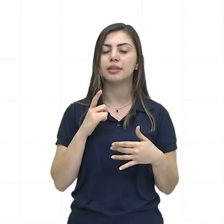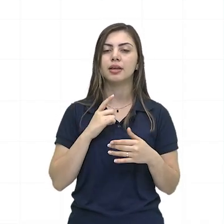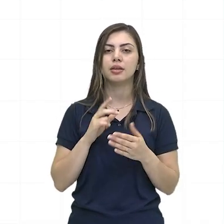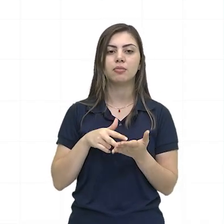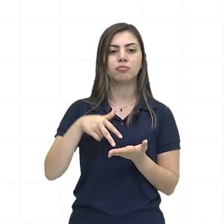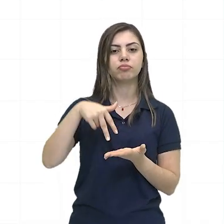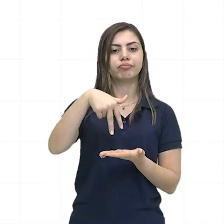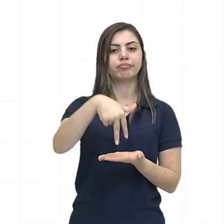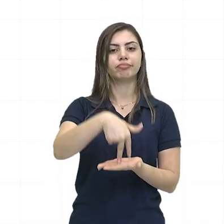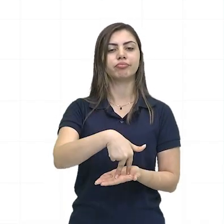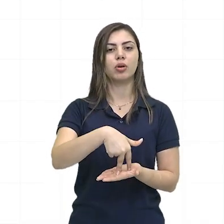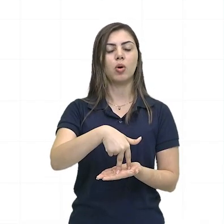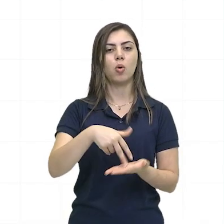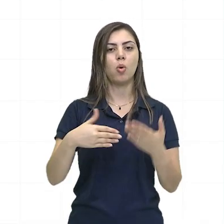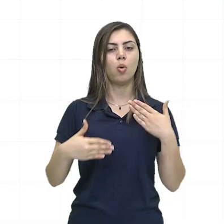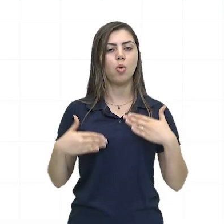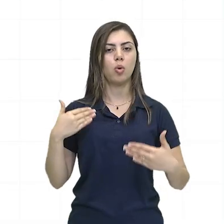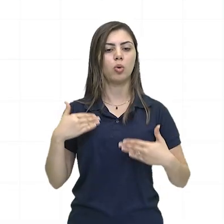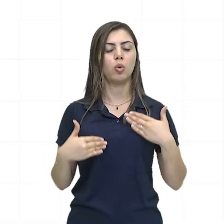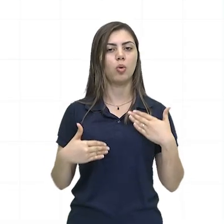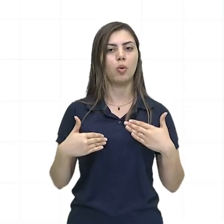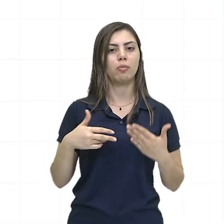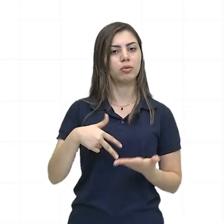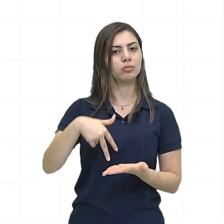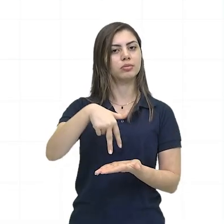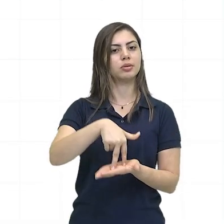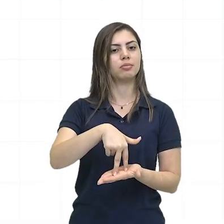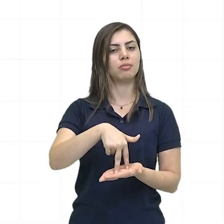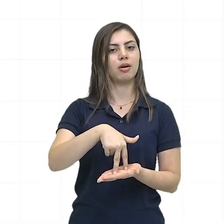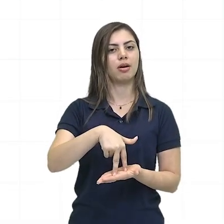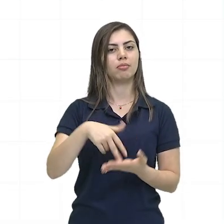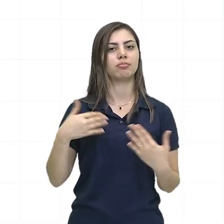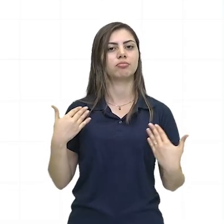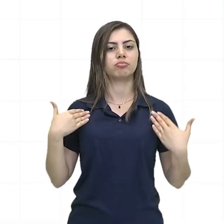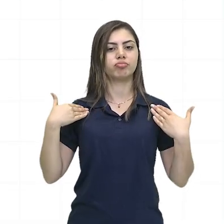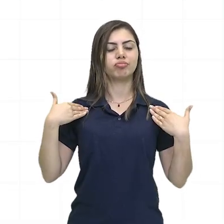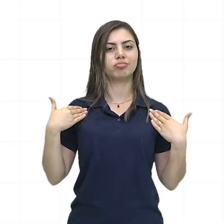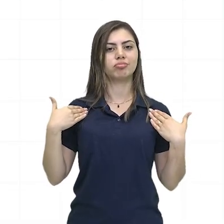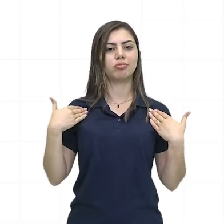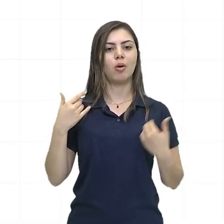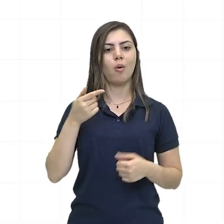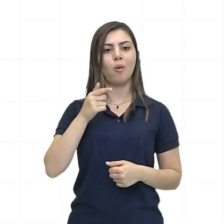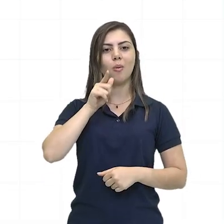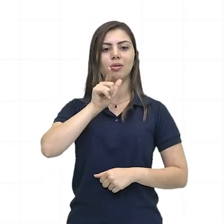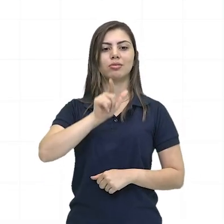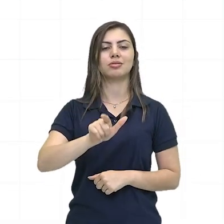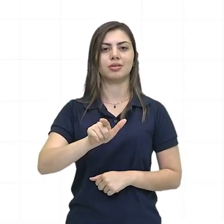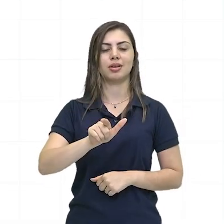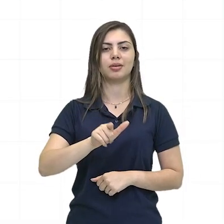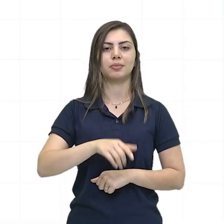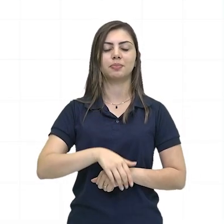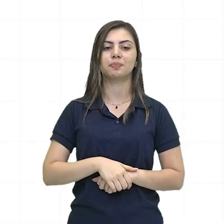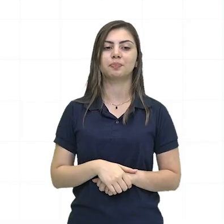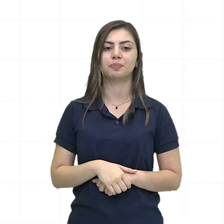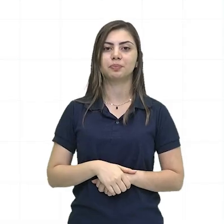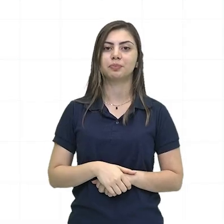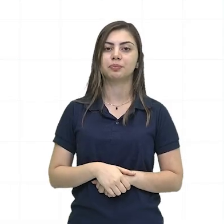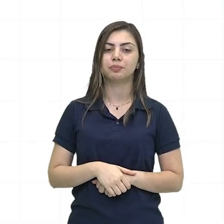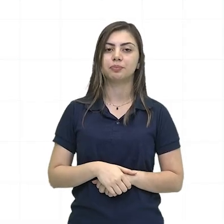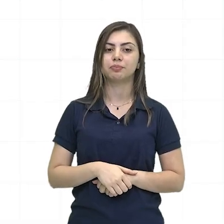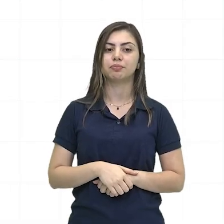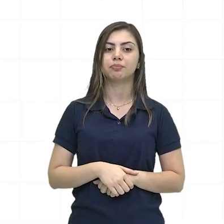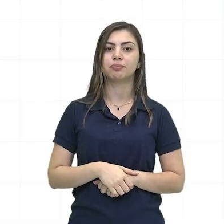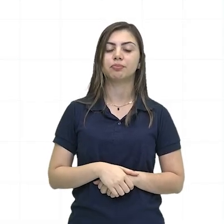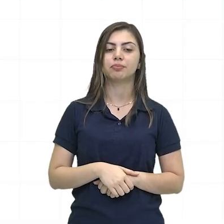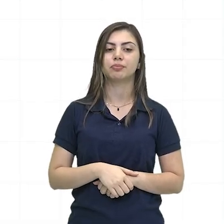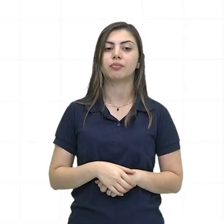aí, é onde mantém a forma do corpo, né? A forma ereta do corpo, né? É o que nos mantém em pé. Nós temos